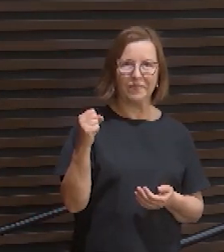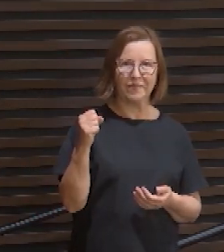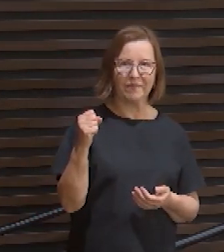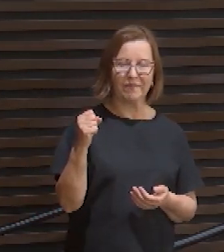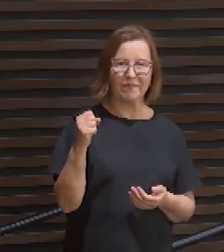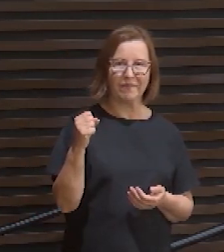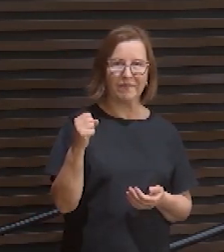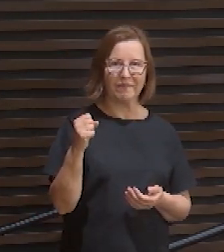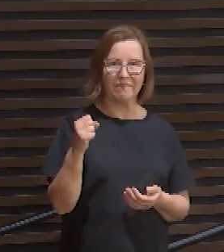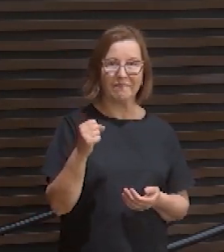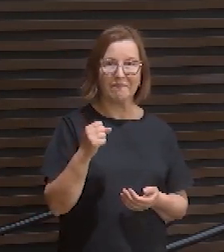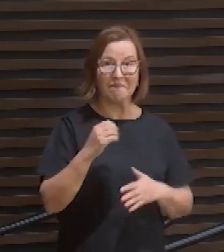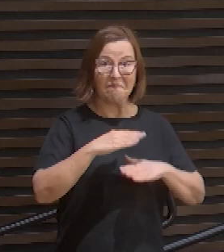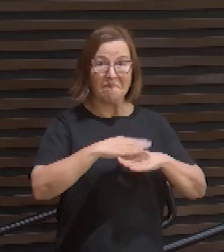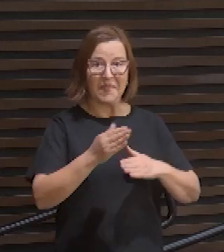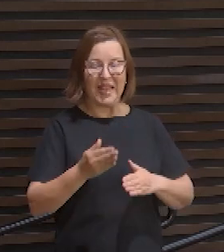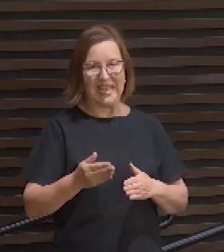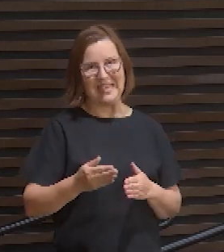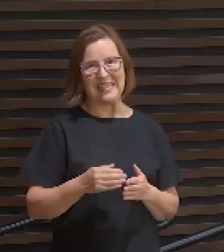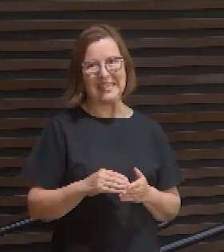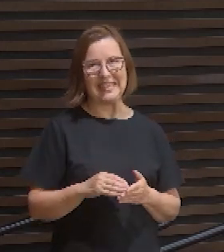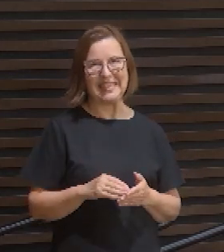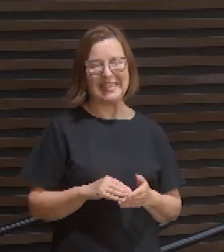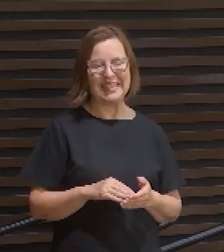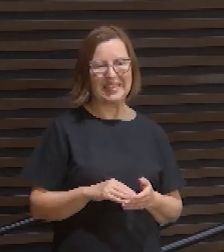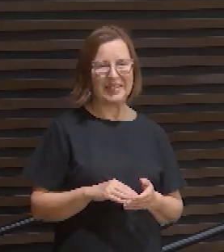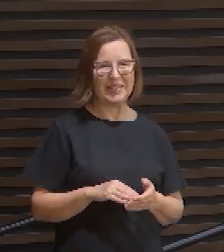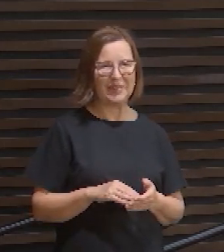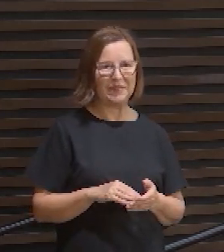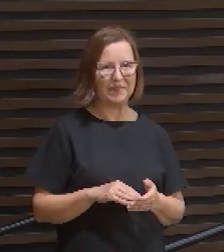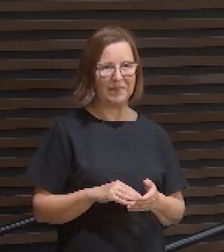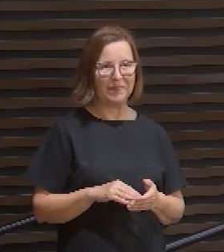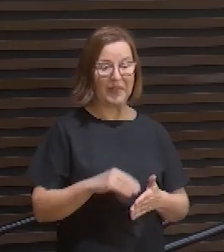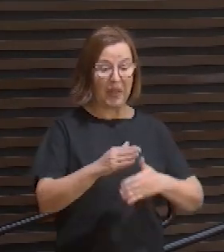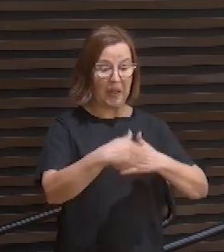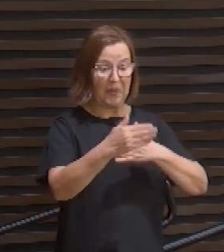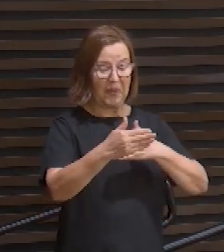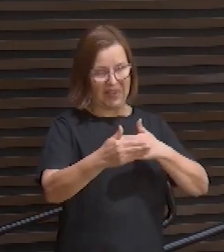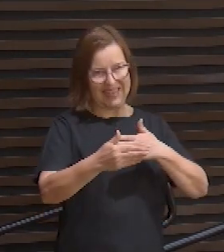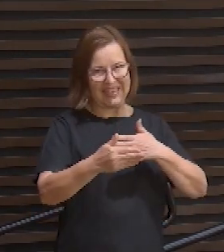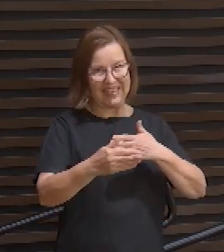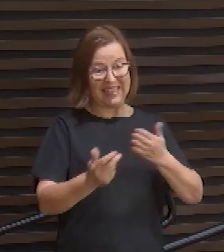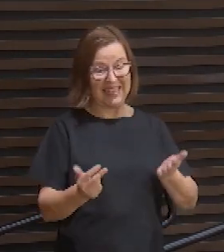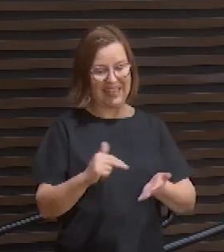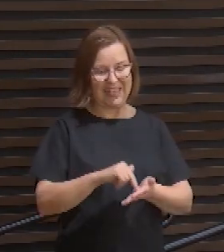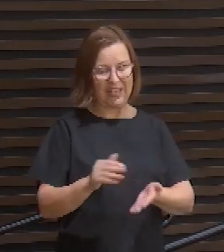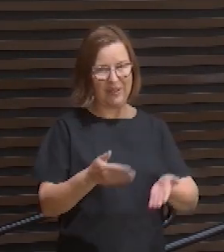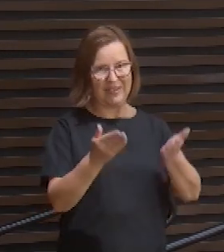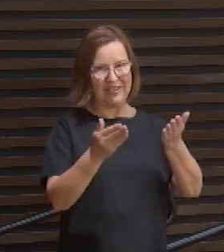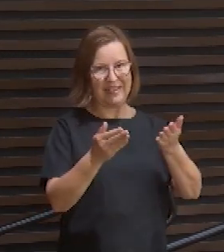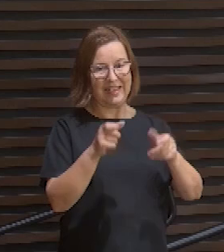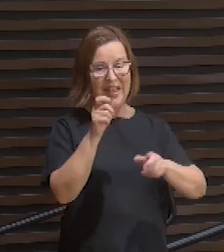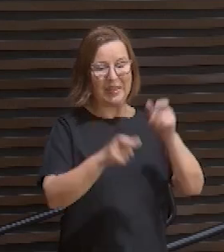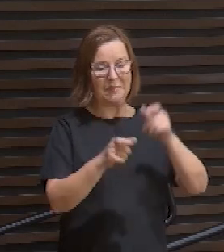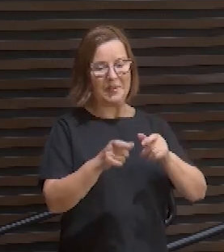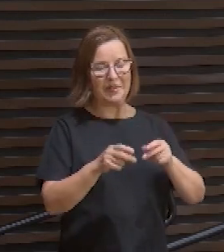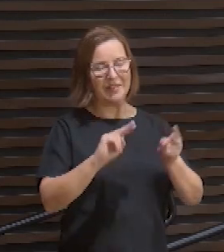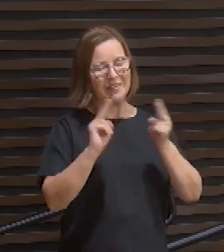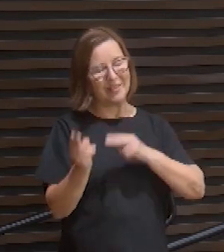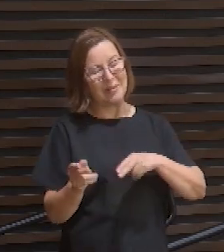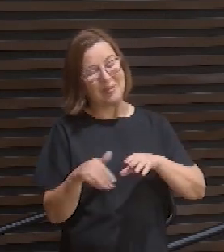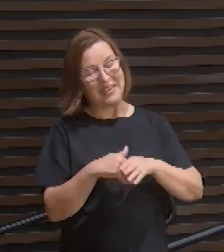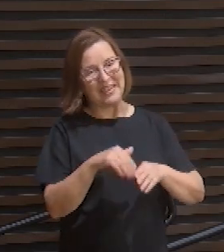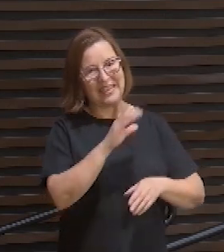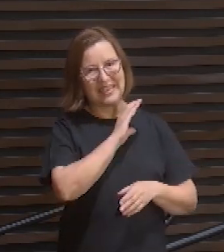E ainda mais, outra implicação aqui, uma consequência de não haver ressurreição. Os que dormiram em Cristo,